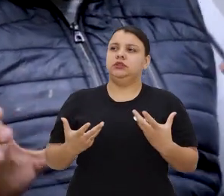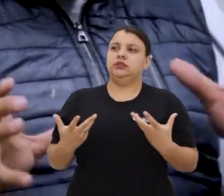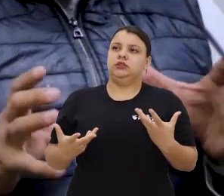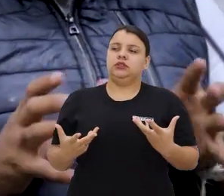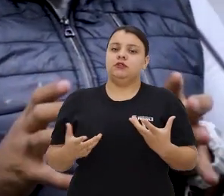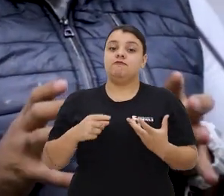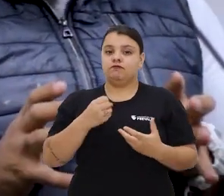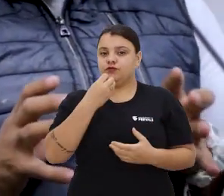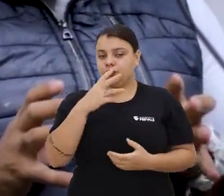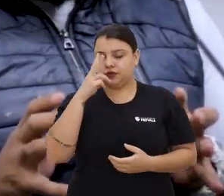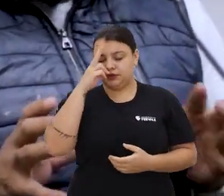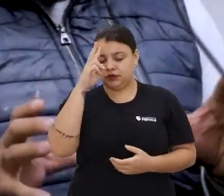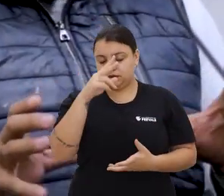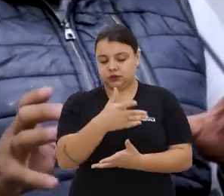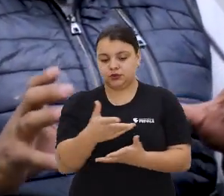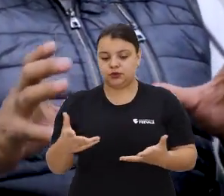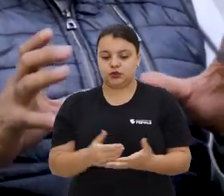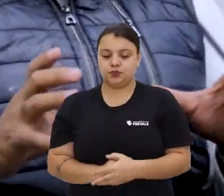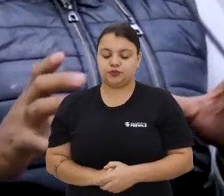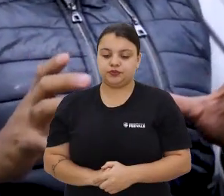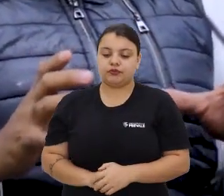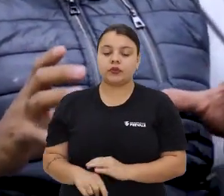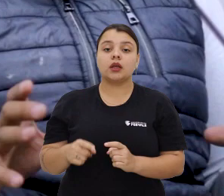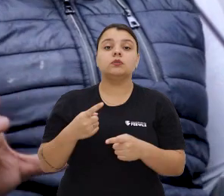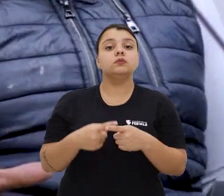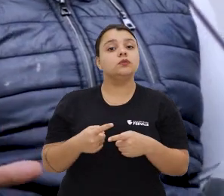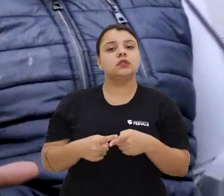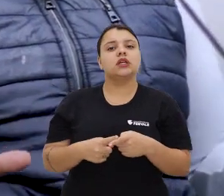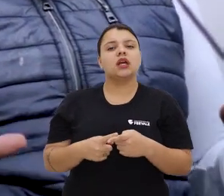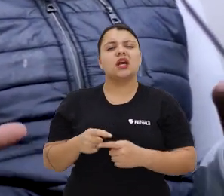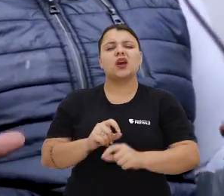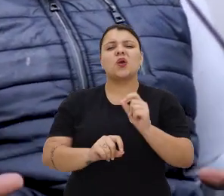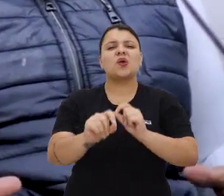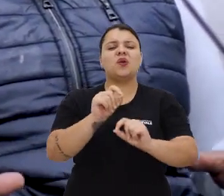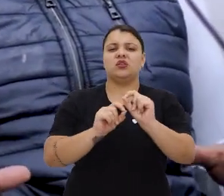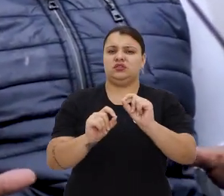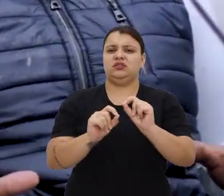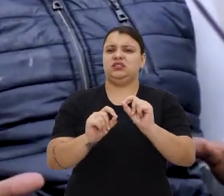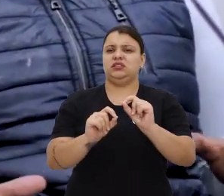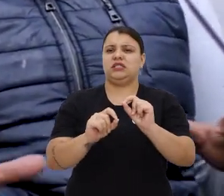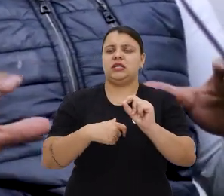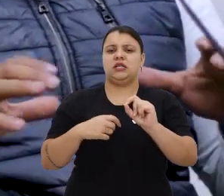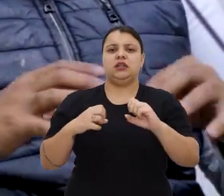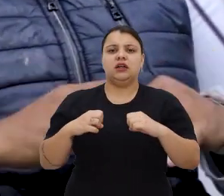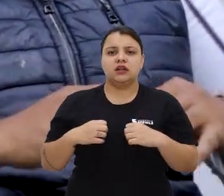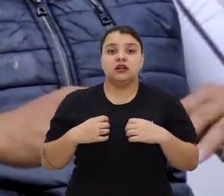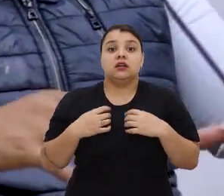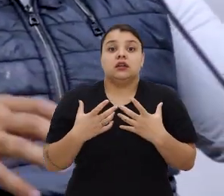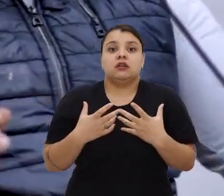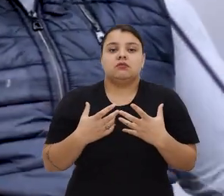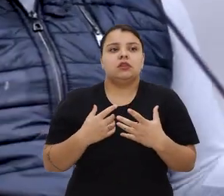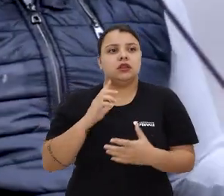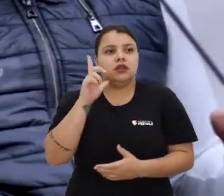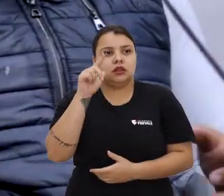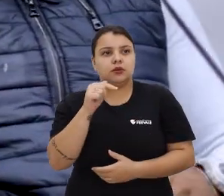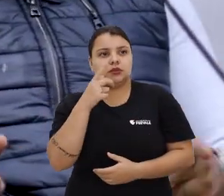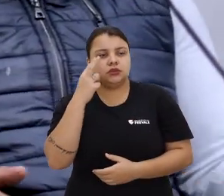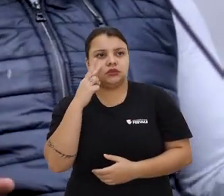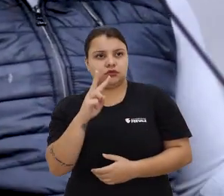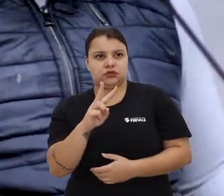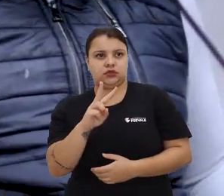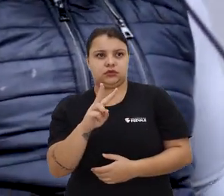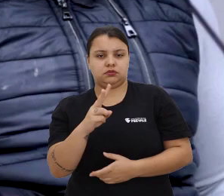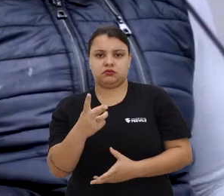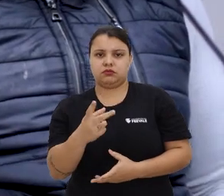foi bom vocês lembrarem disso, assim, porque qual seria a reação mais natural depois de eu me deparar com aquele cenário? Eu